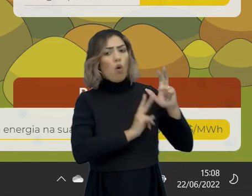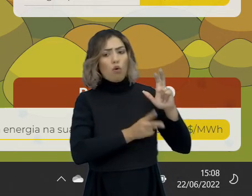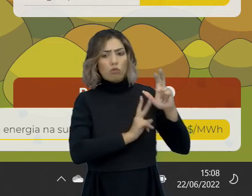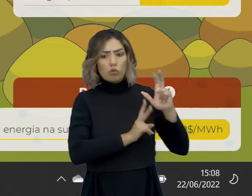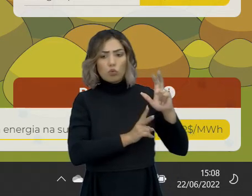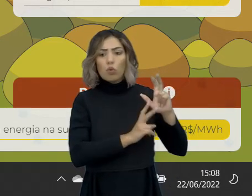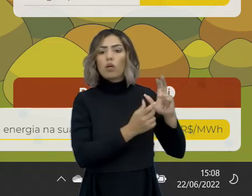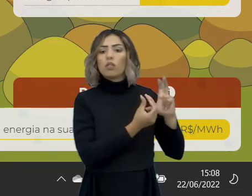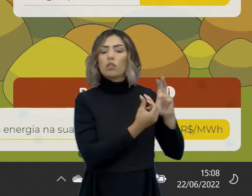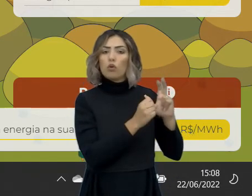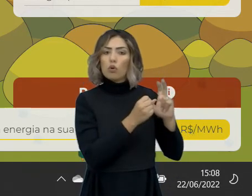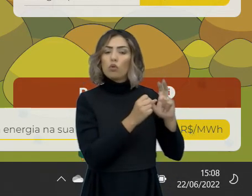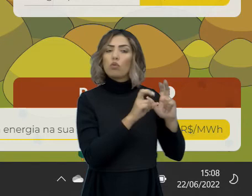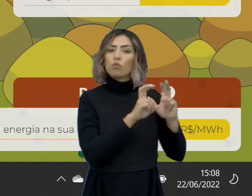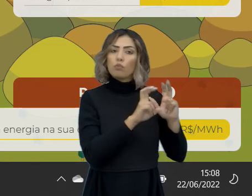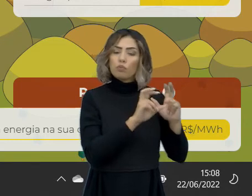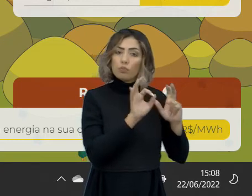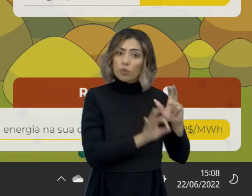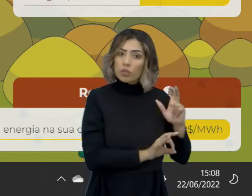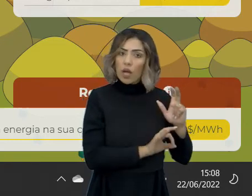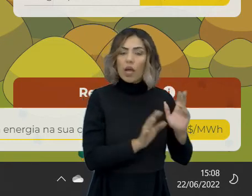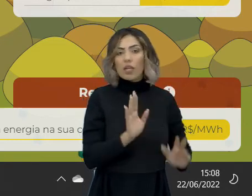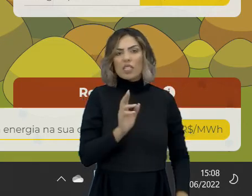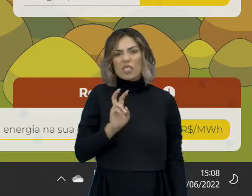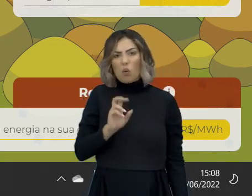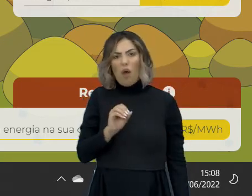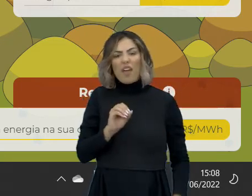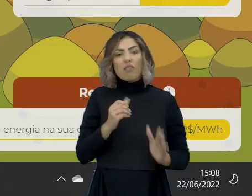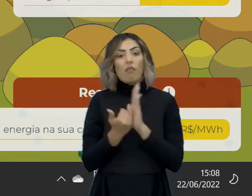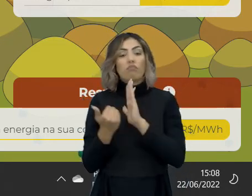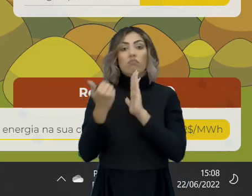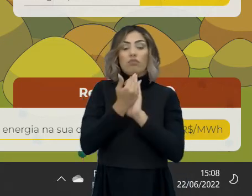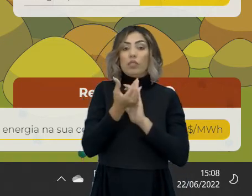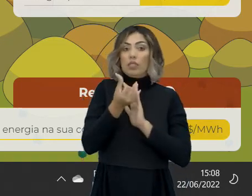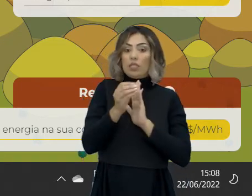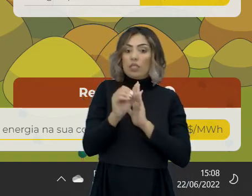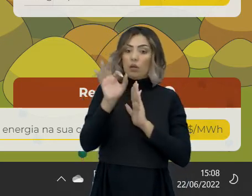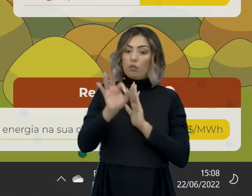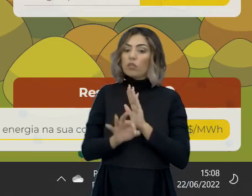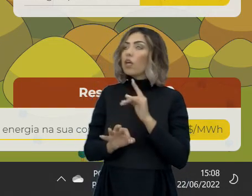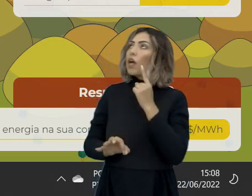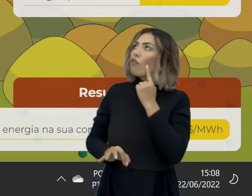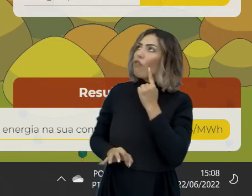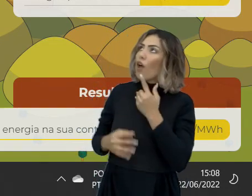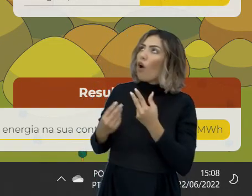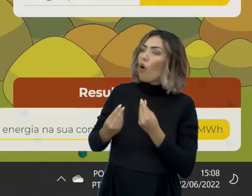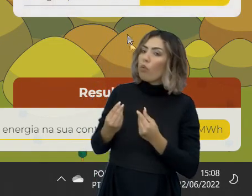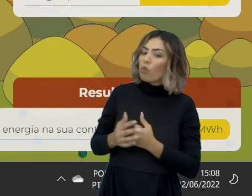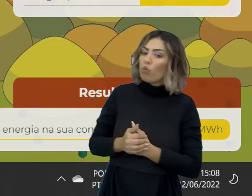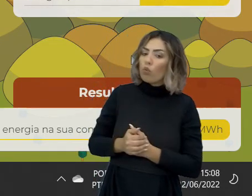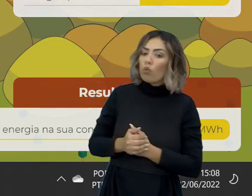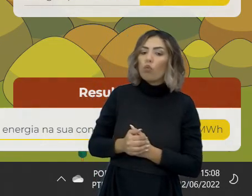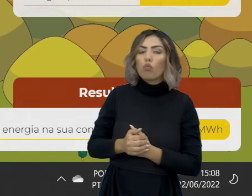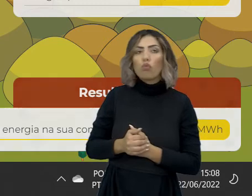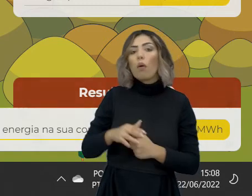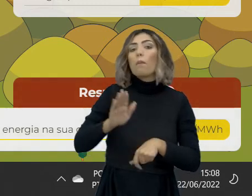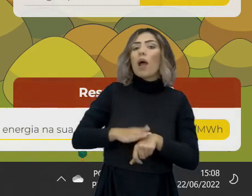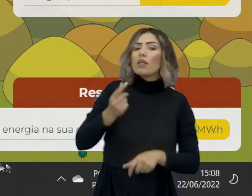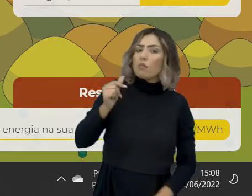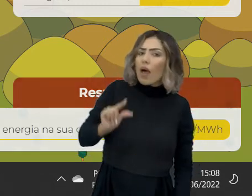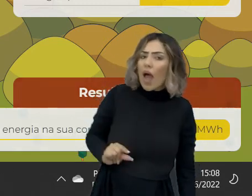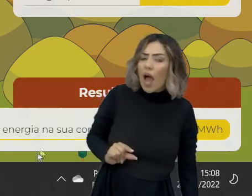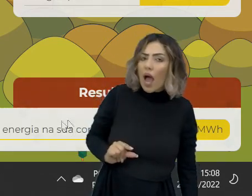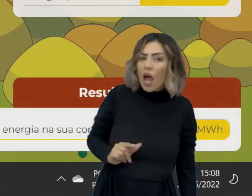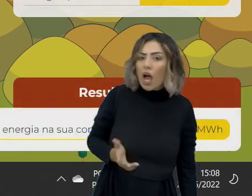vamos aumentar então aqui 50% para 60%. Vamos ver o que deu ali. Já deu 95. Tá mais barato que o